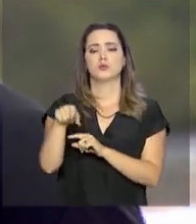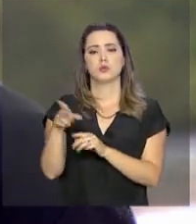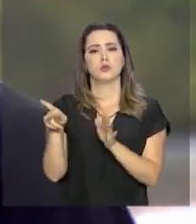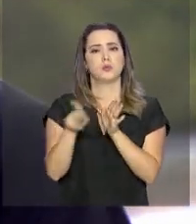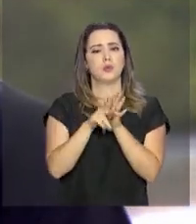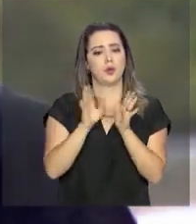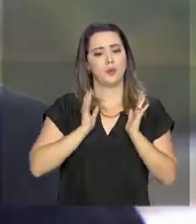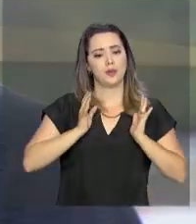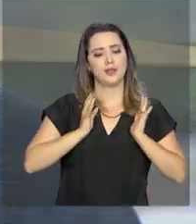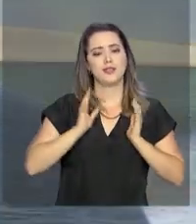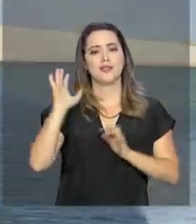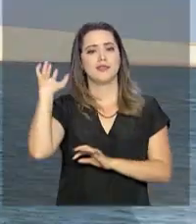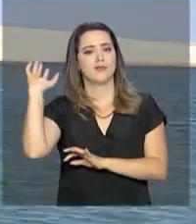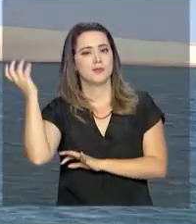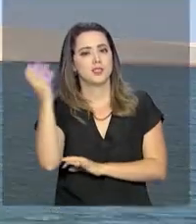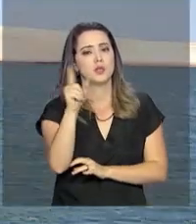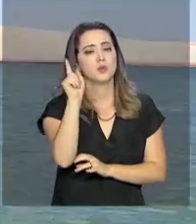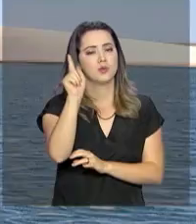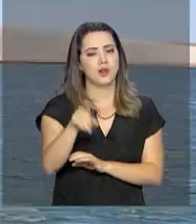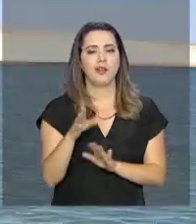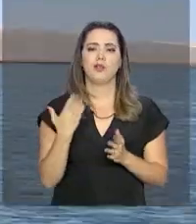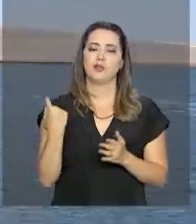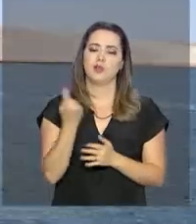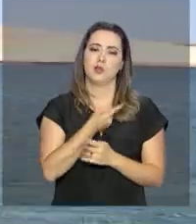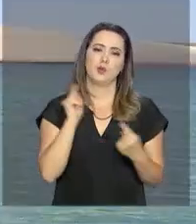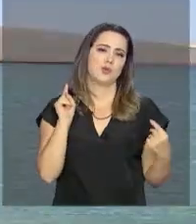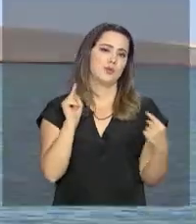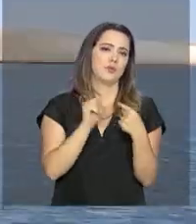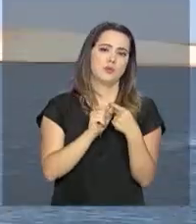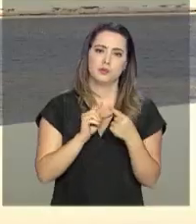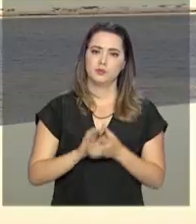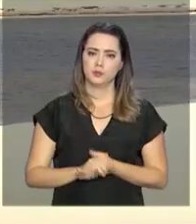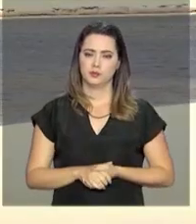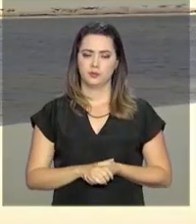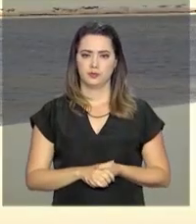patrimônio natural que é a actividade jornalística do um sem medo